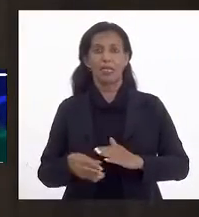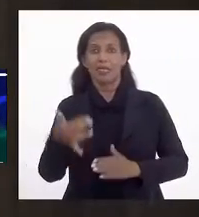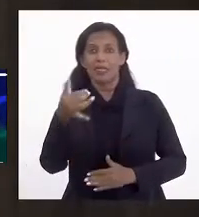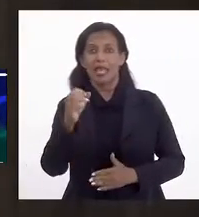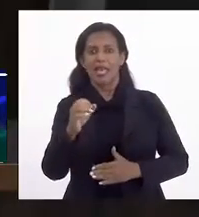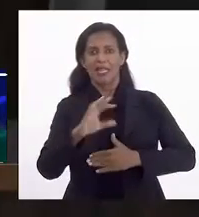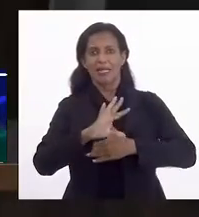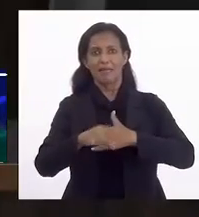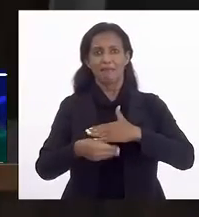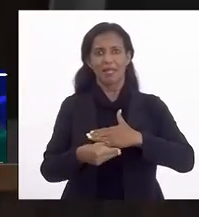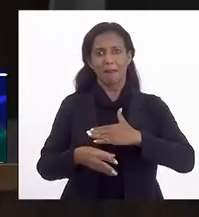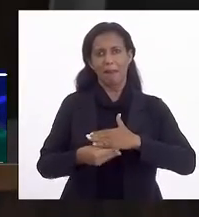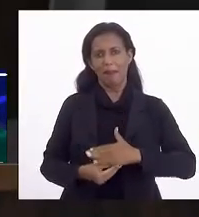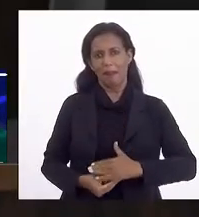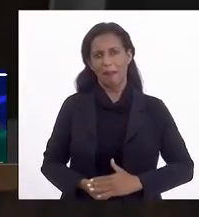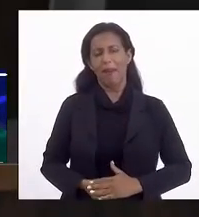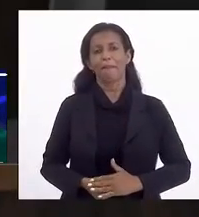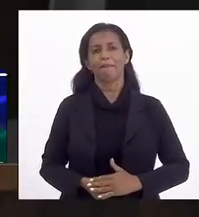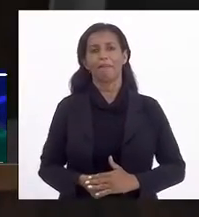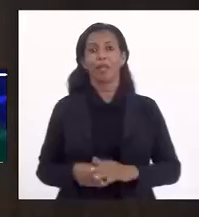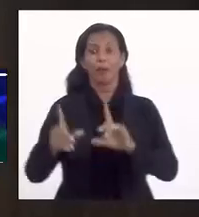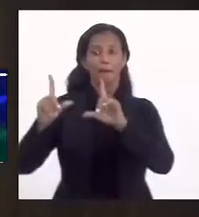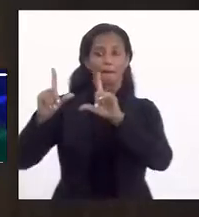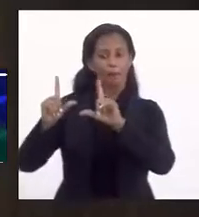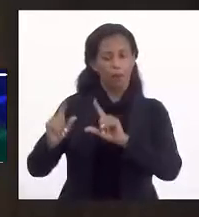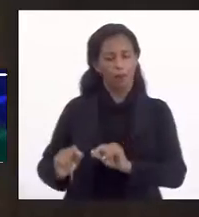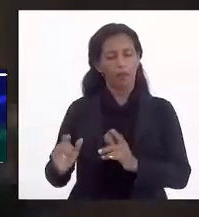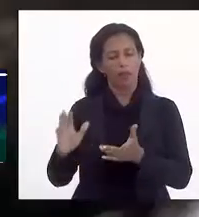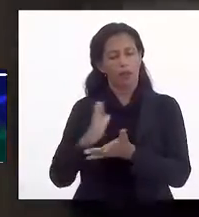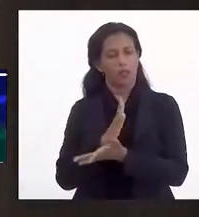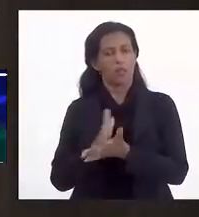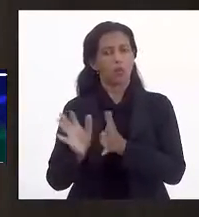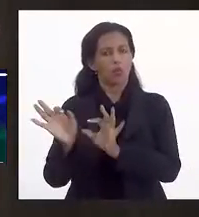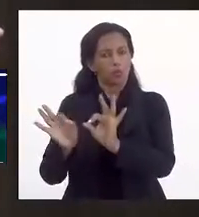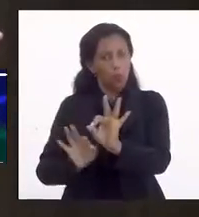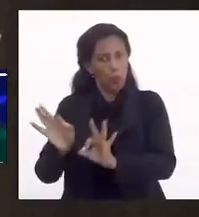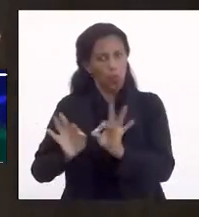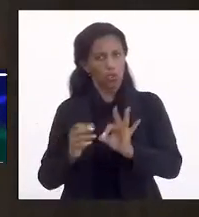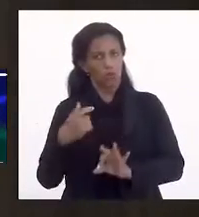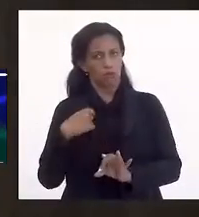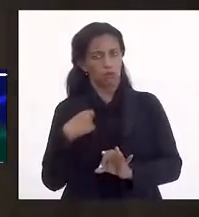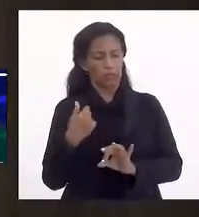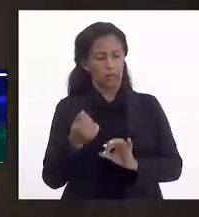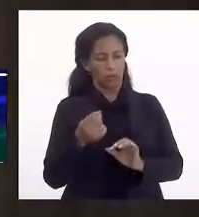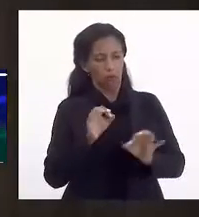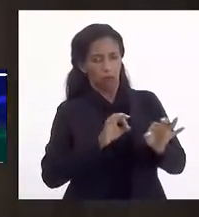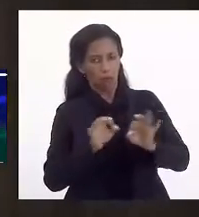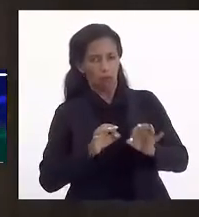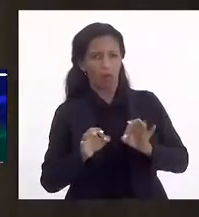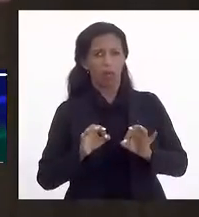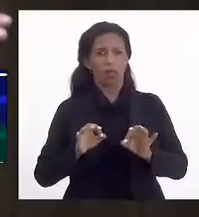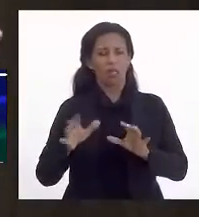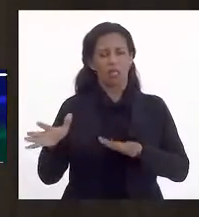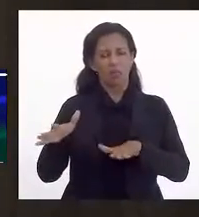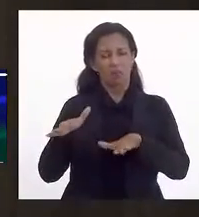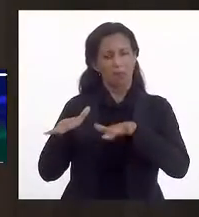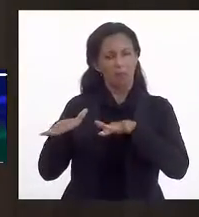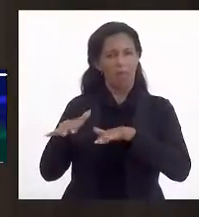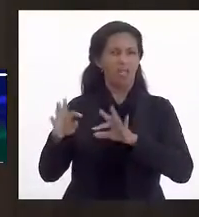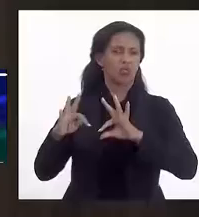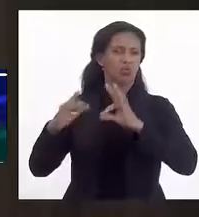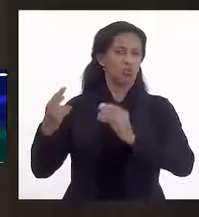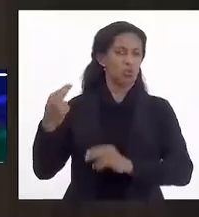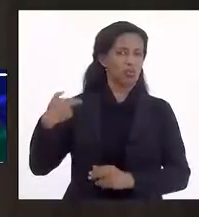emendas. Por muito menos, alguns projetos que eu fiz, isso aí mexe com tudo quanto é religiosidade, religiões e